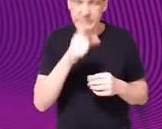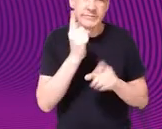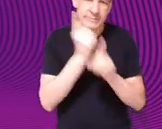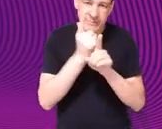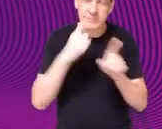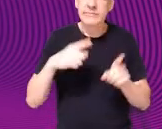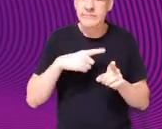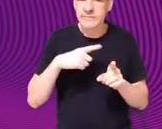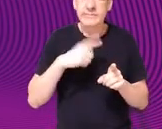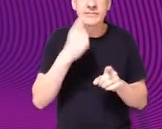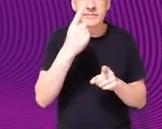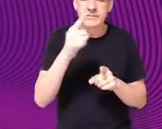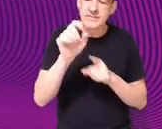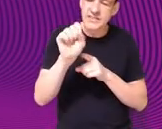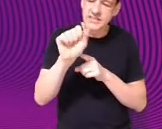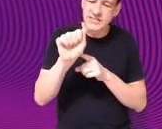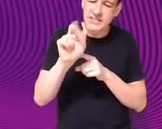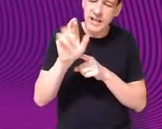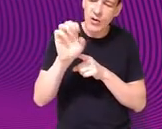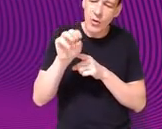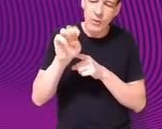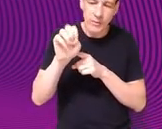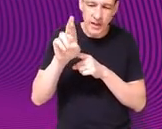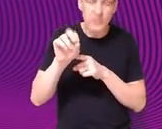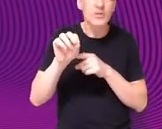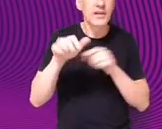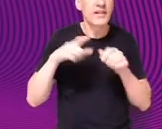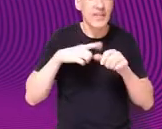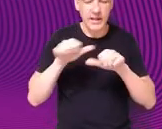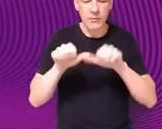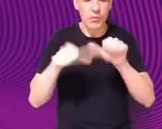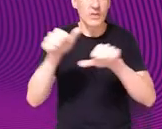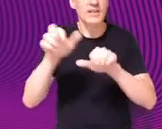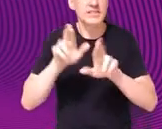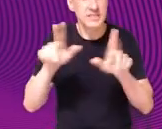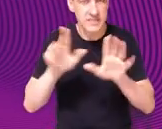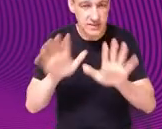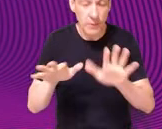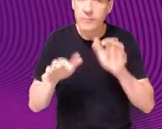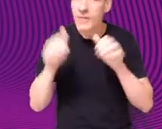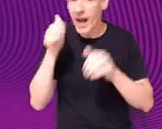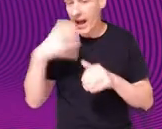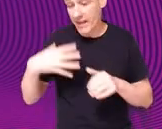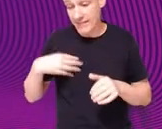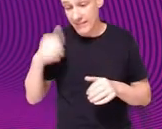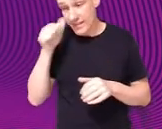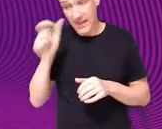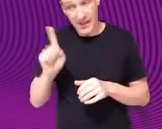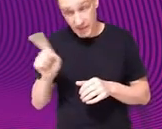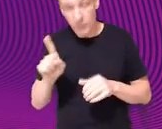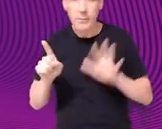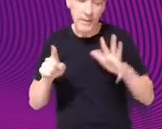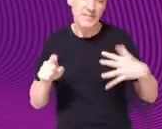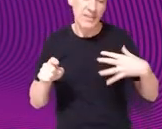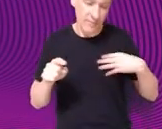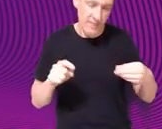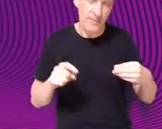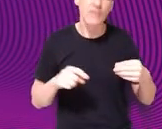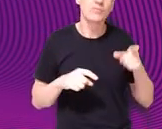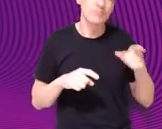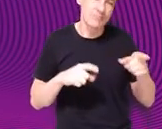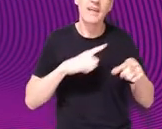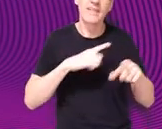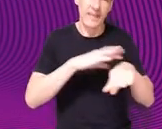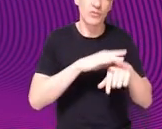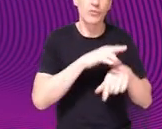mutação do sarcômero. A filha não, mas o filho não precisou fazer porque tem a doença manifesta. Então ela sabe agora